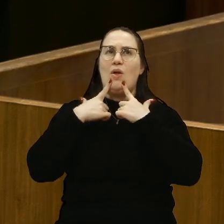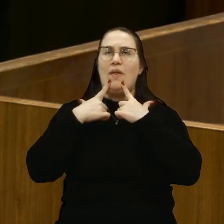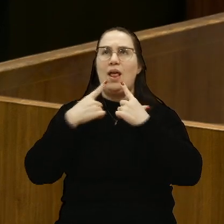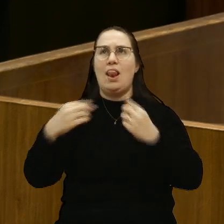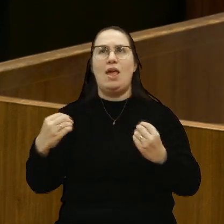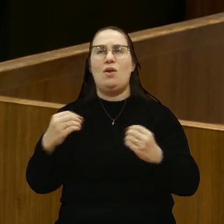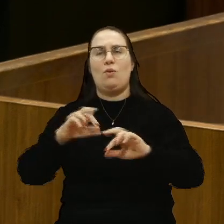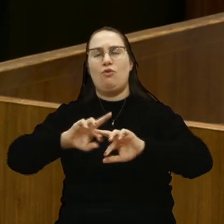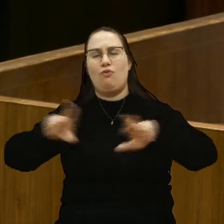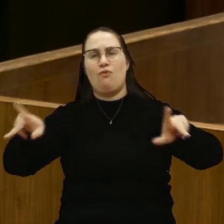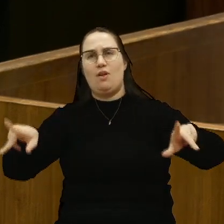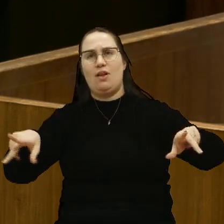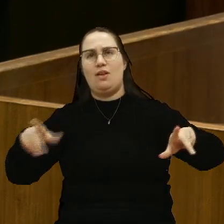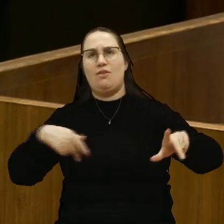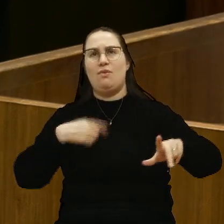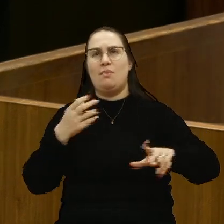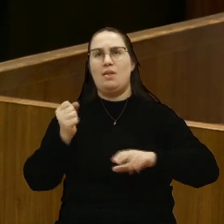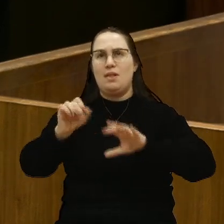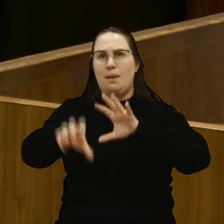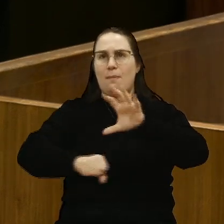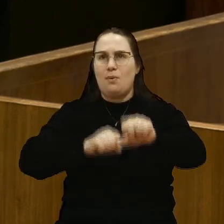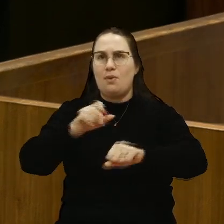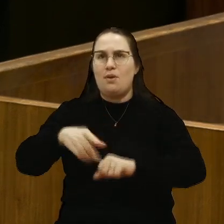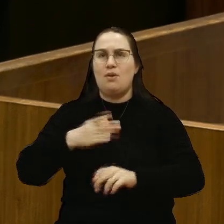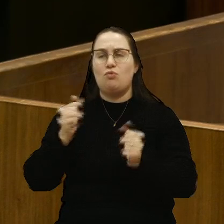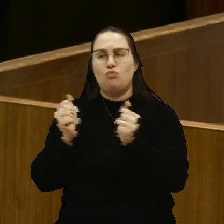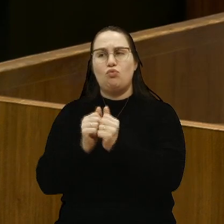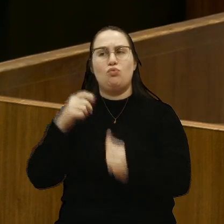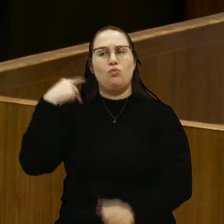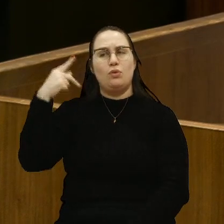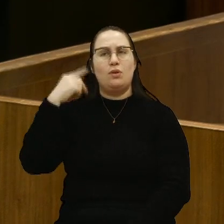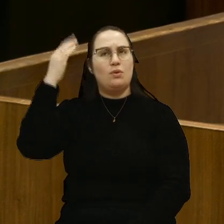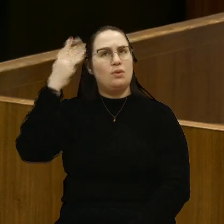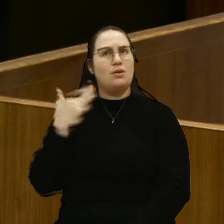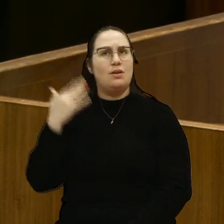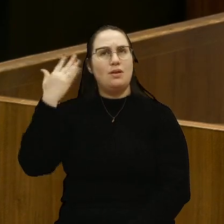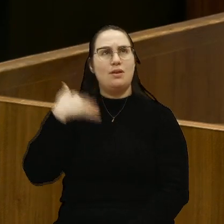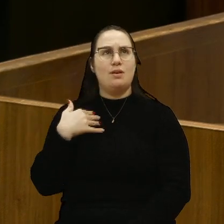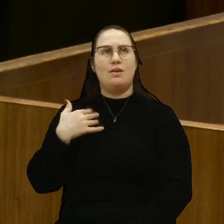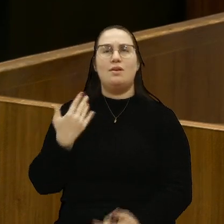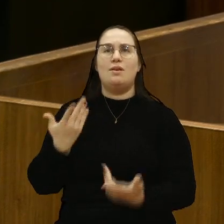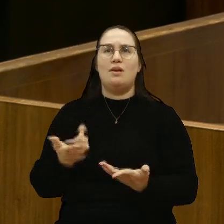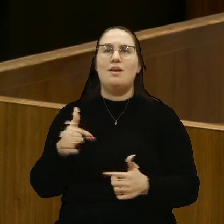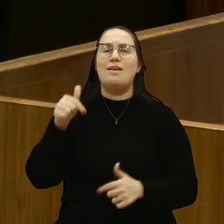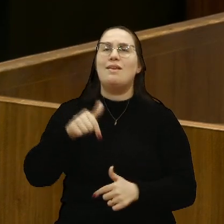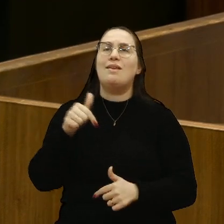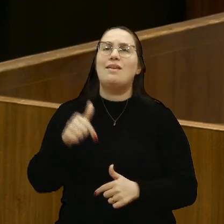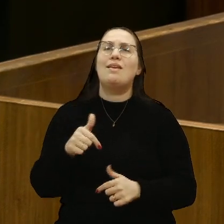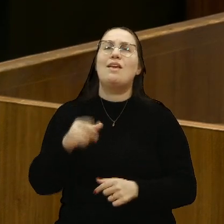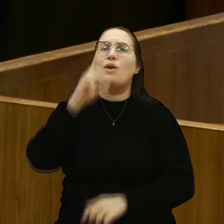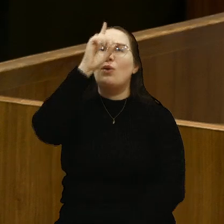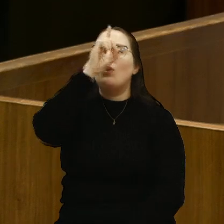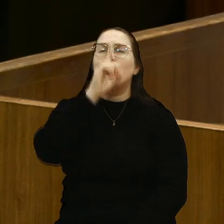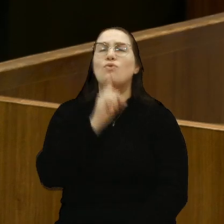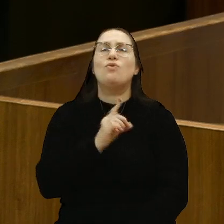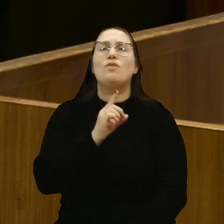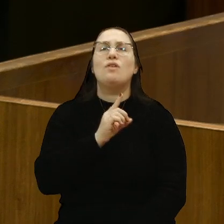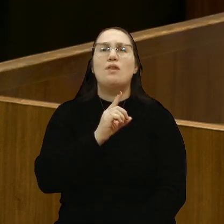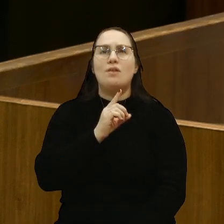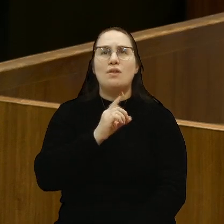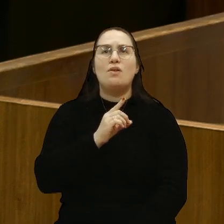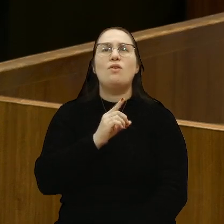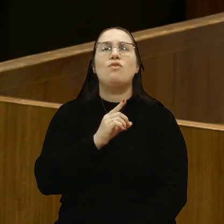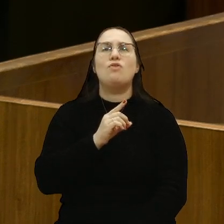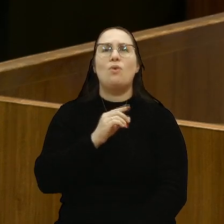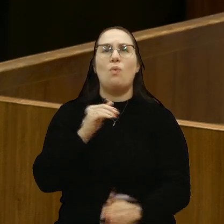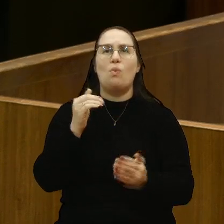temos que buscar. E é isso que eu e a vereadora Daiane buscamos aqui. que os direitos deles sejam